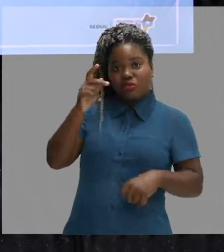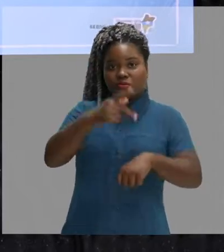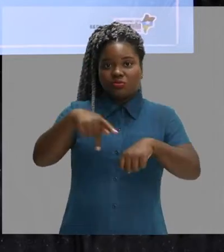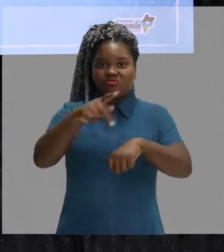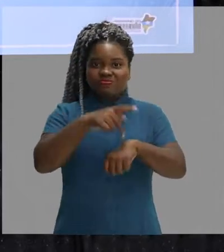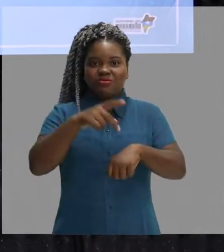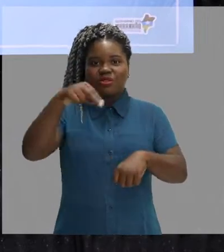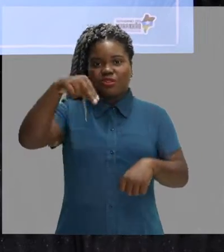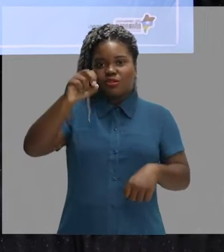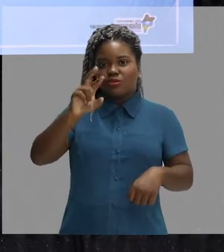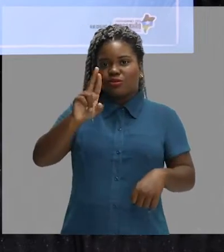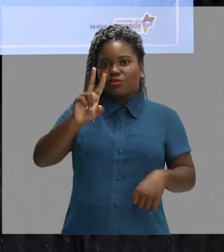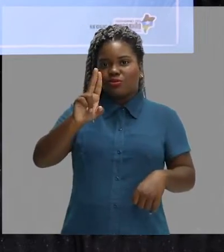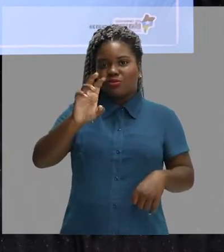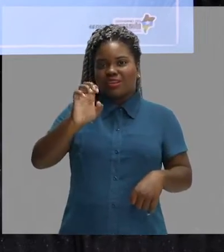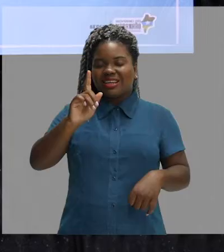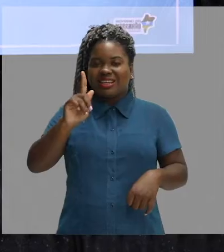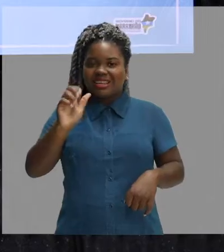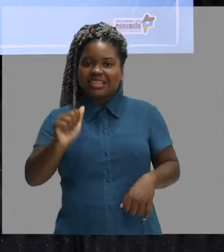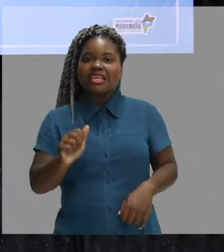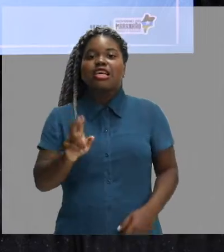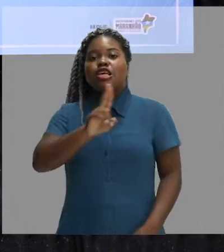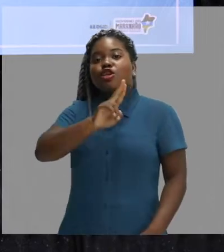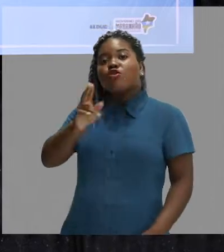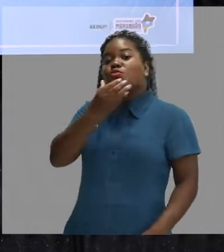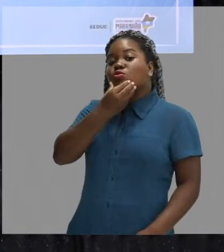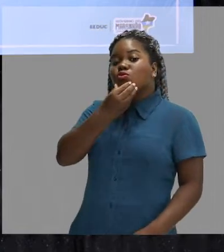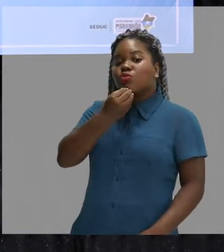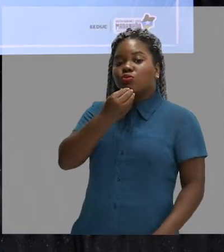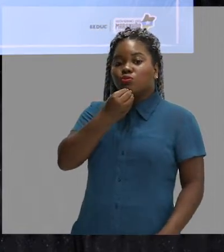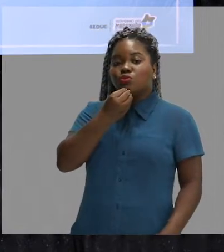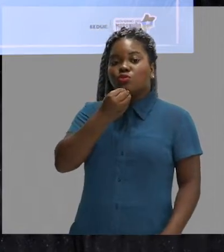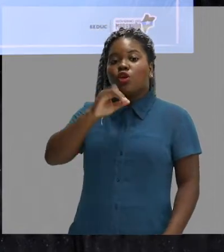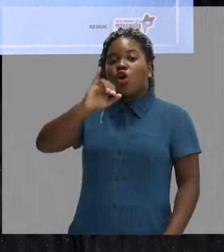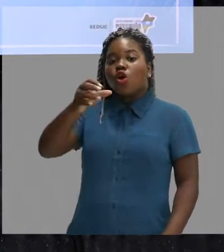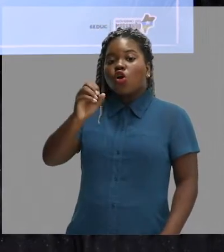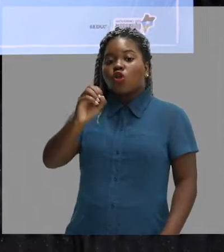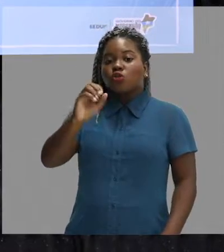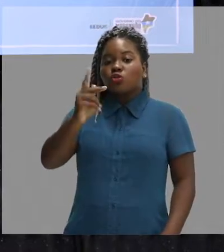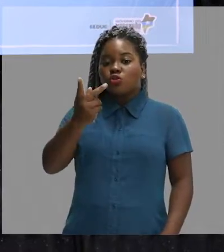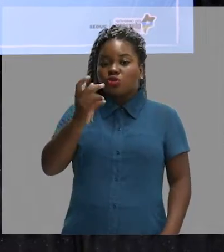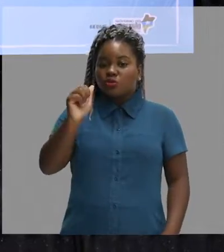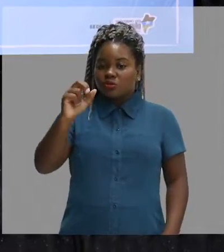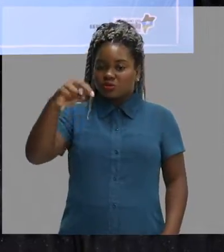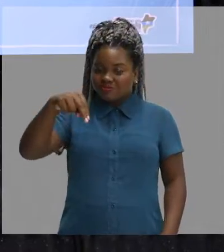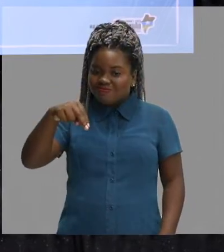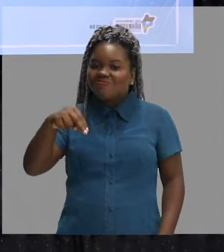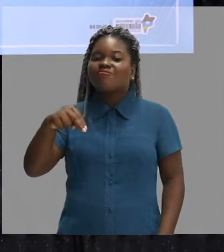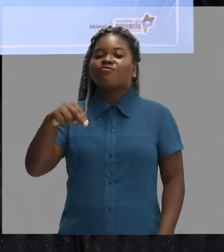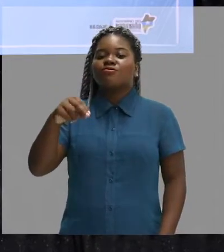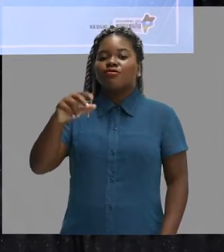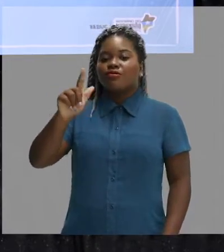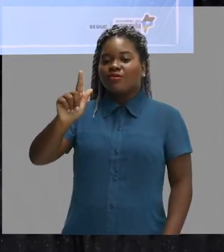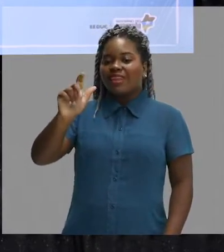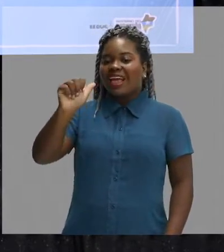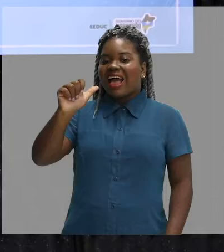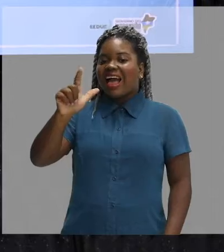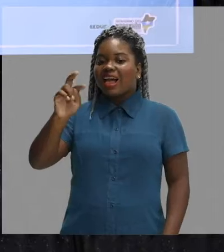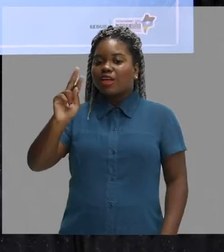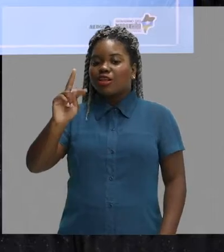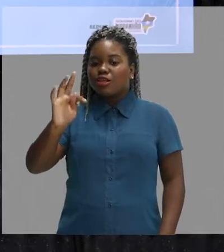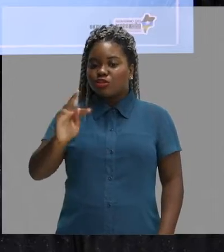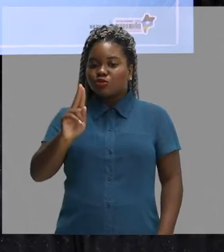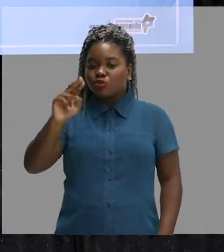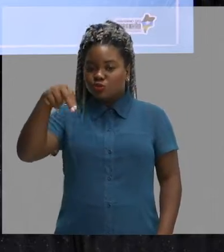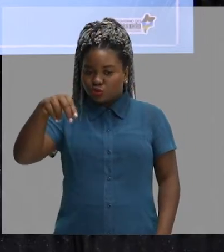sociologia contemporânea, chamado Johan Galtung. Beleza? Repete aí comigo. Johan Galtung.